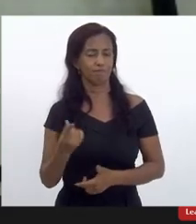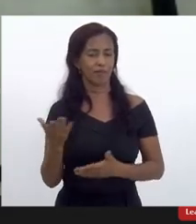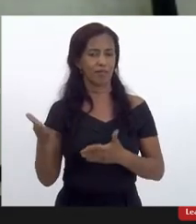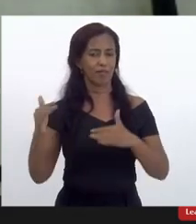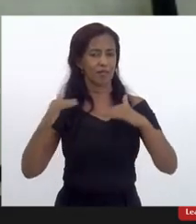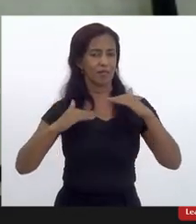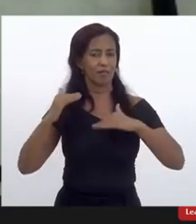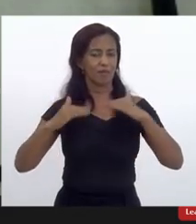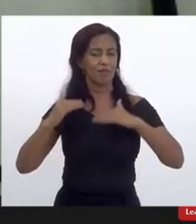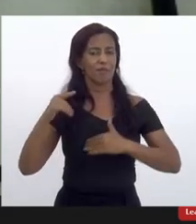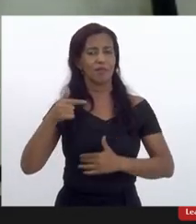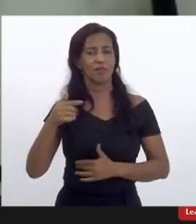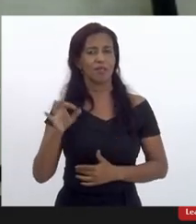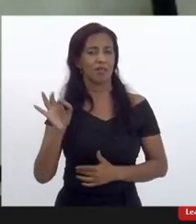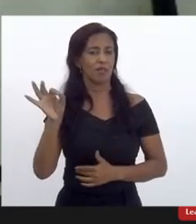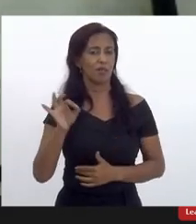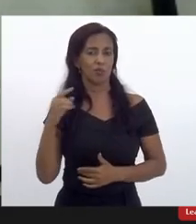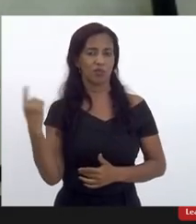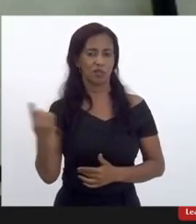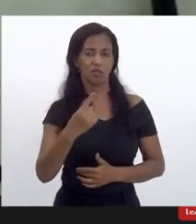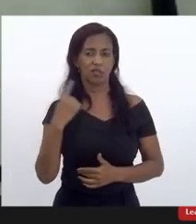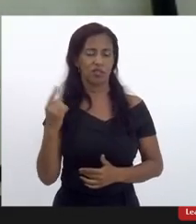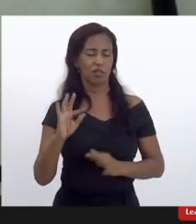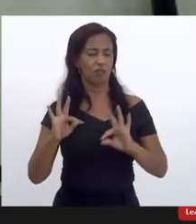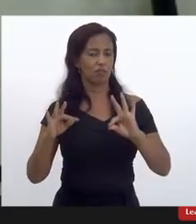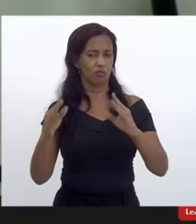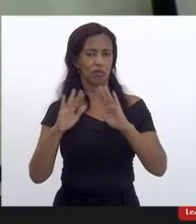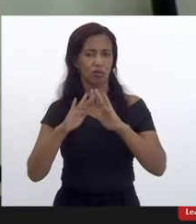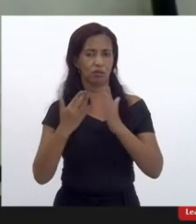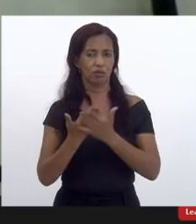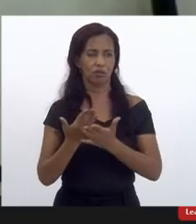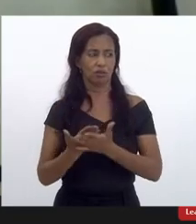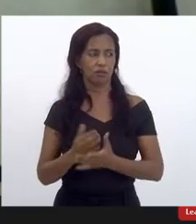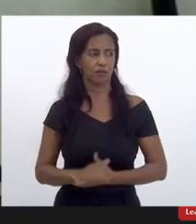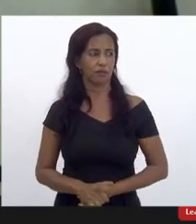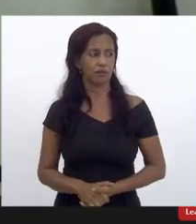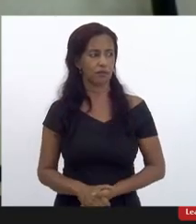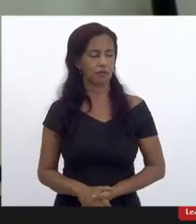de 70% ele é geral em todas as unidades.